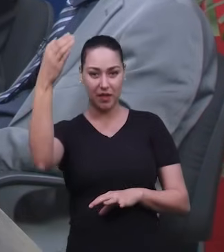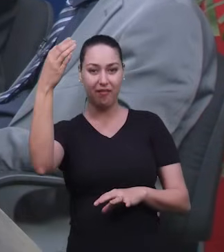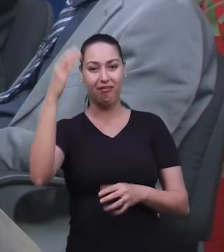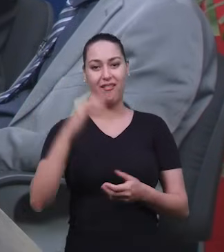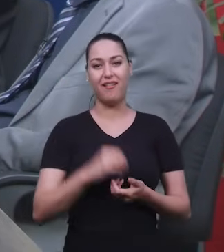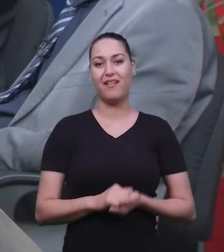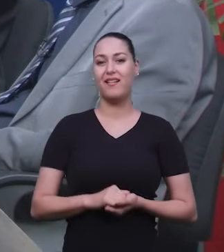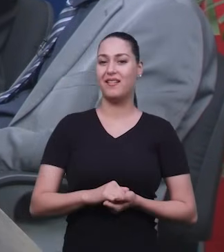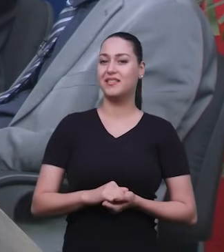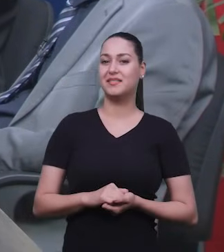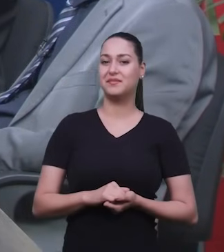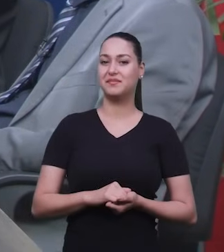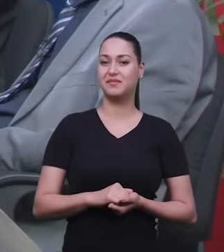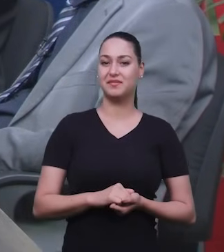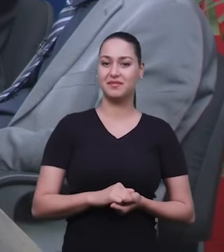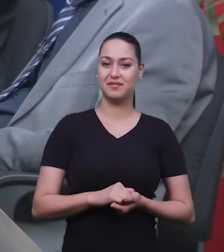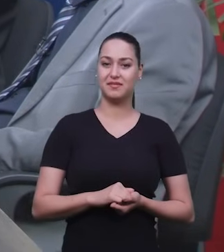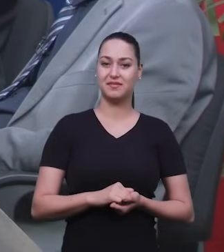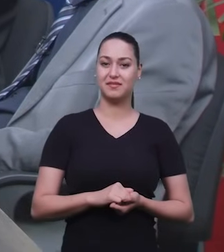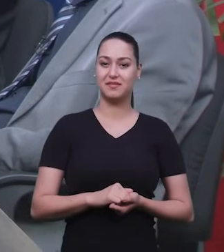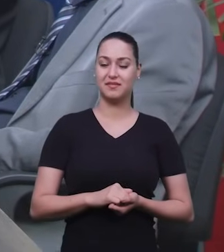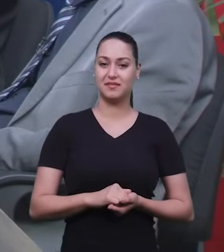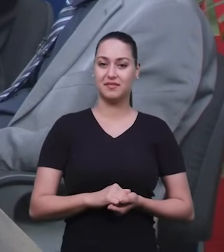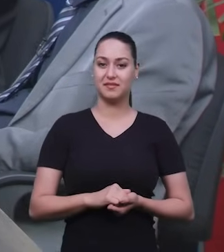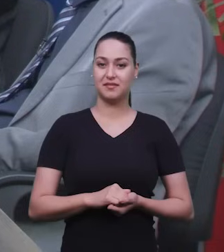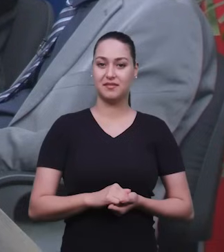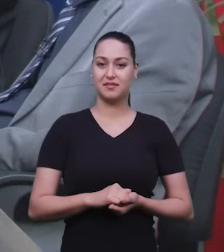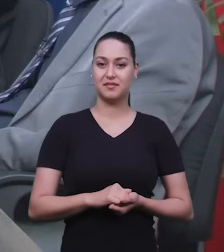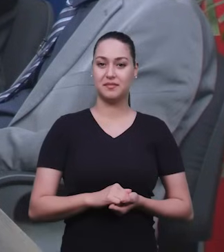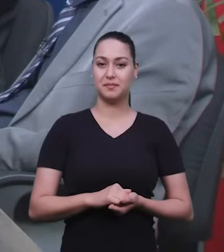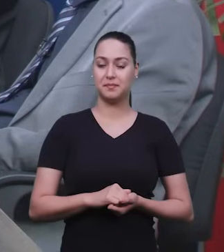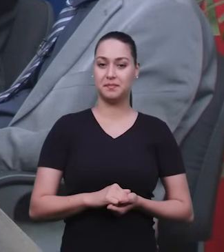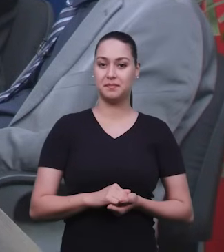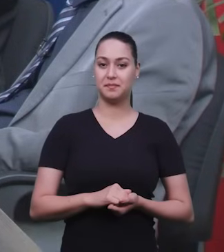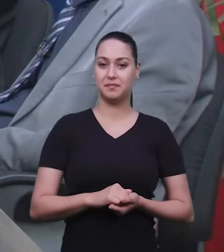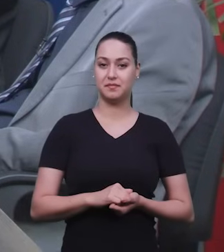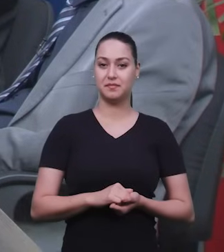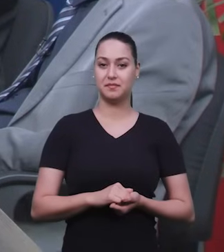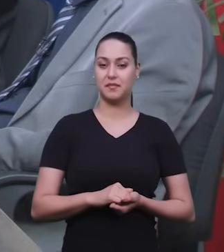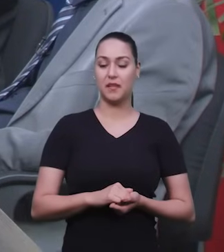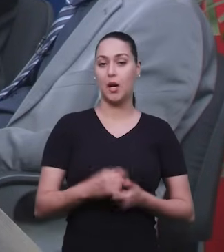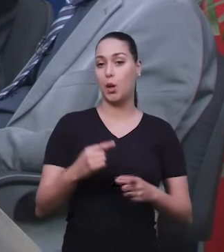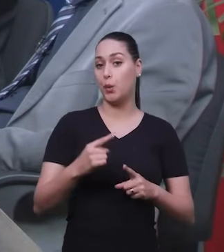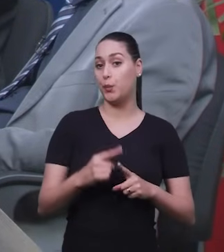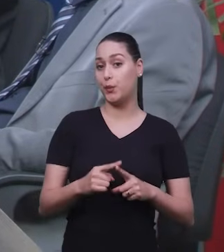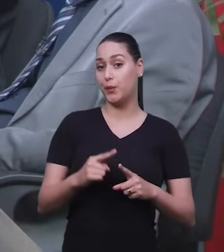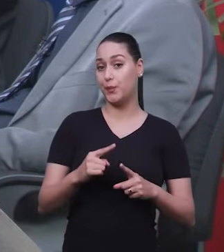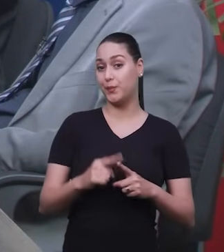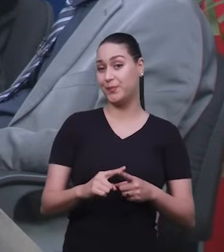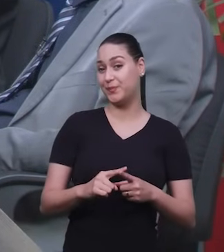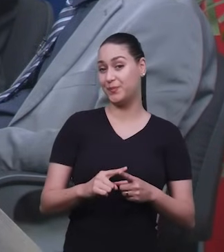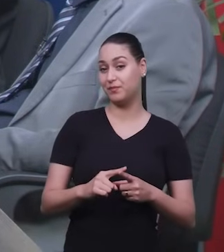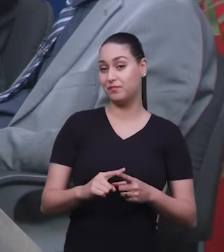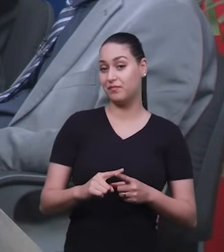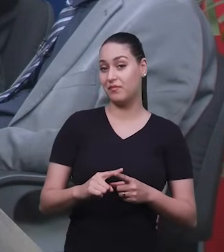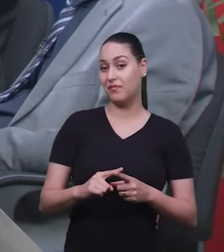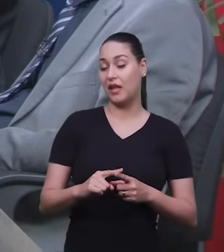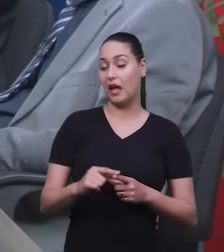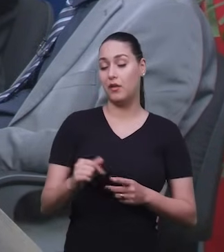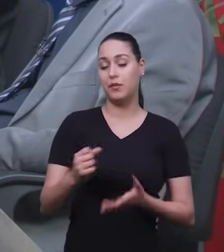Mas igual o irmão ali falou, né, ele fez todo ali o entorno ali para socorrer aquela